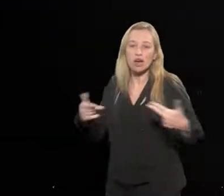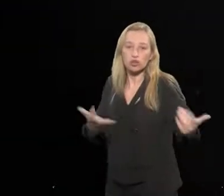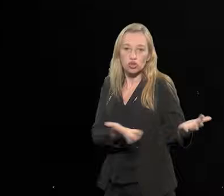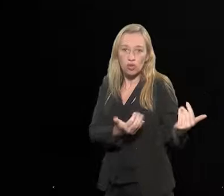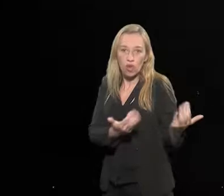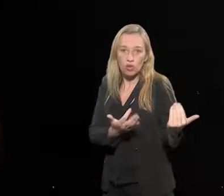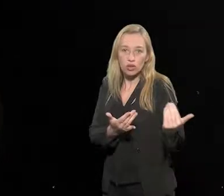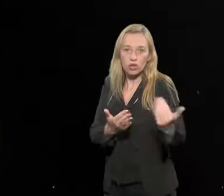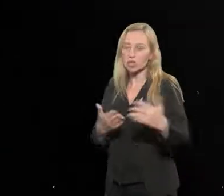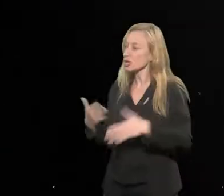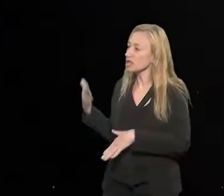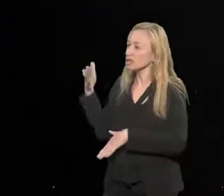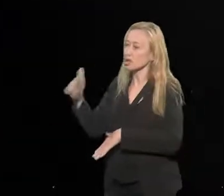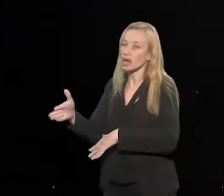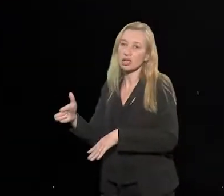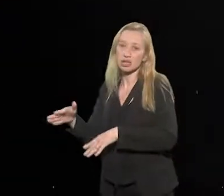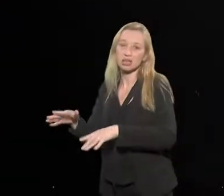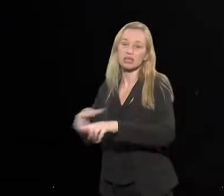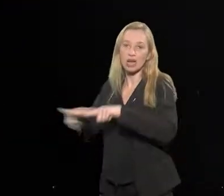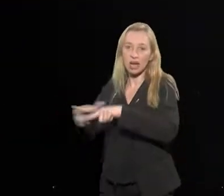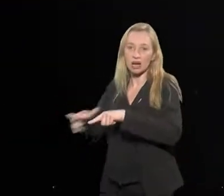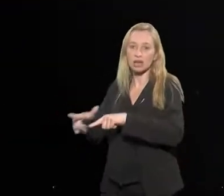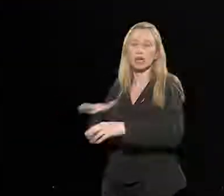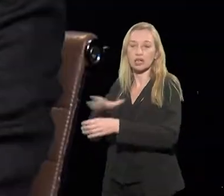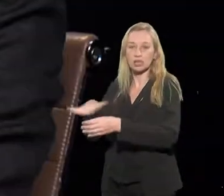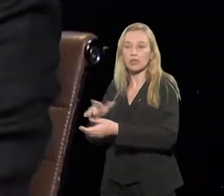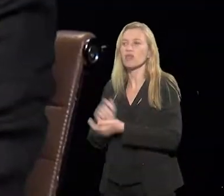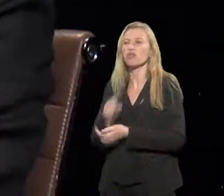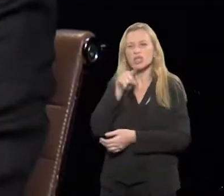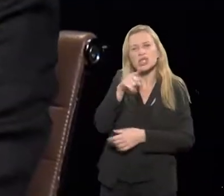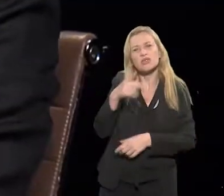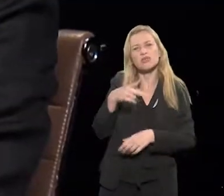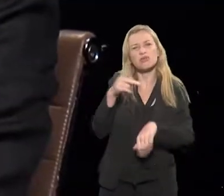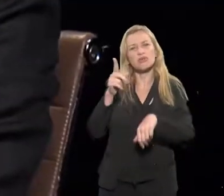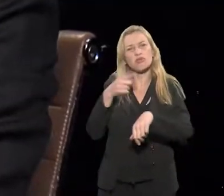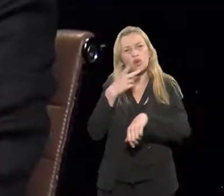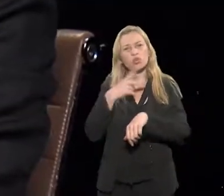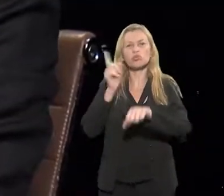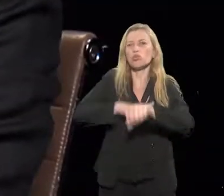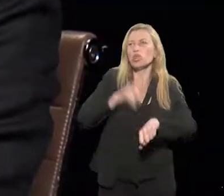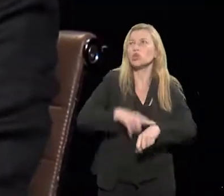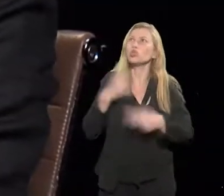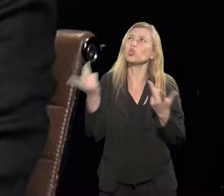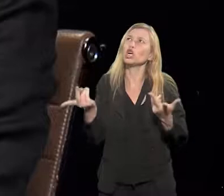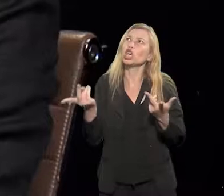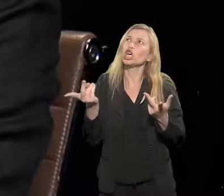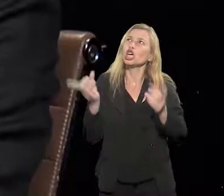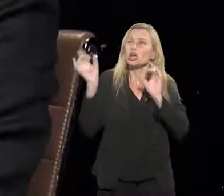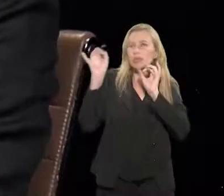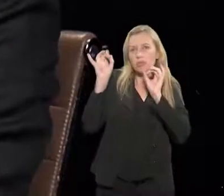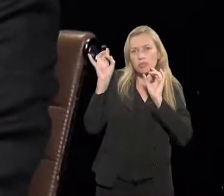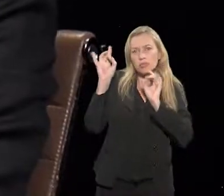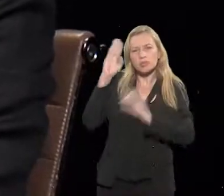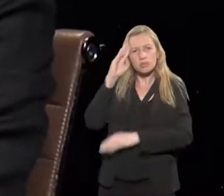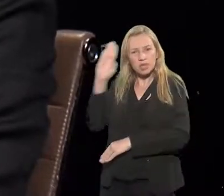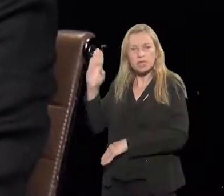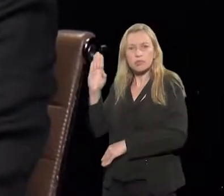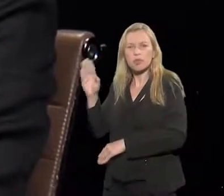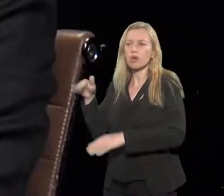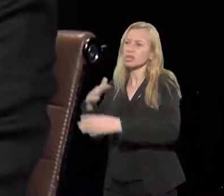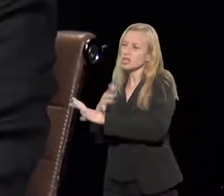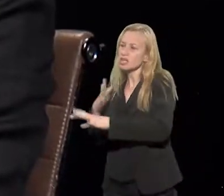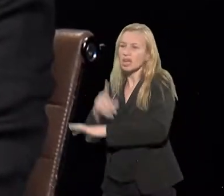esse vácuo aí e entrar nesse mercado. Você falou de um momento, então, específico da Cidade de